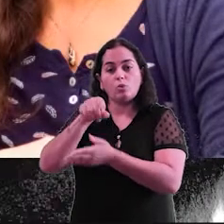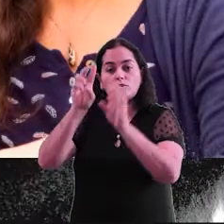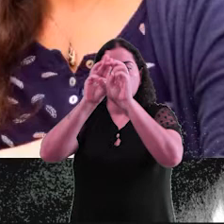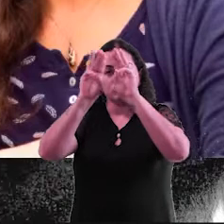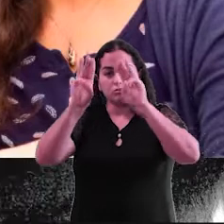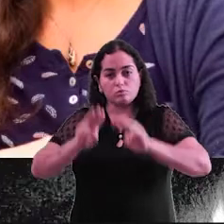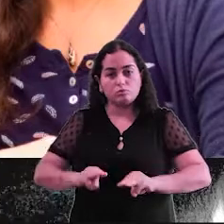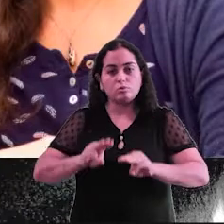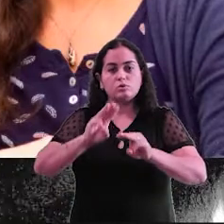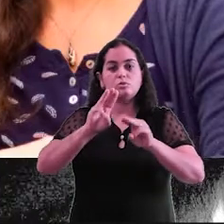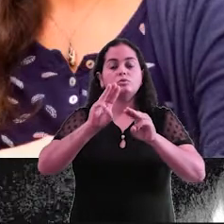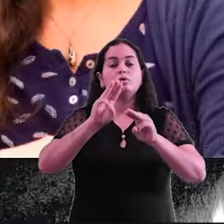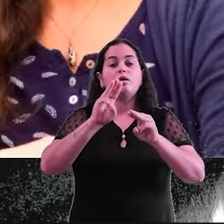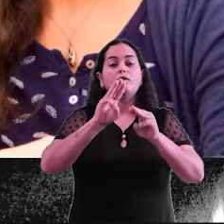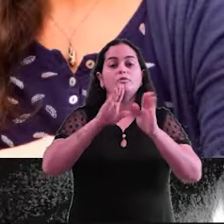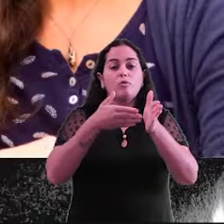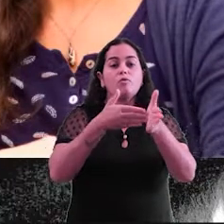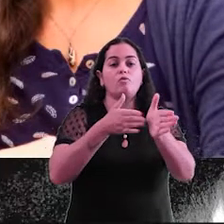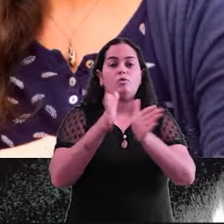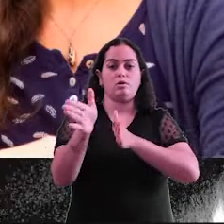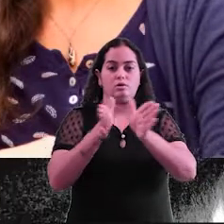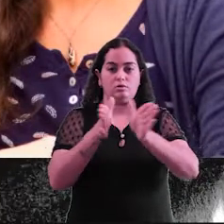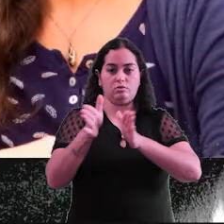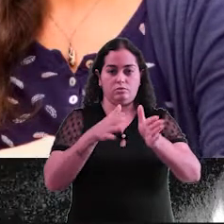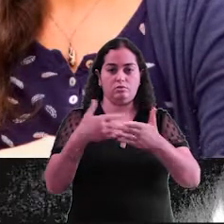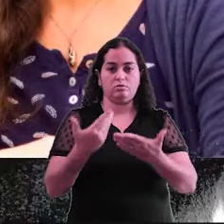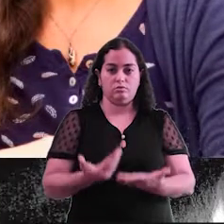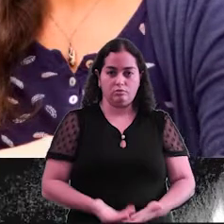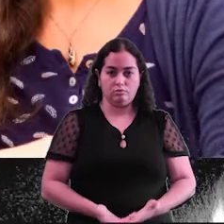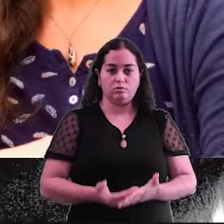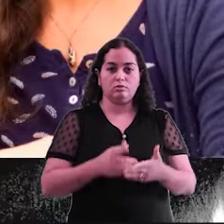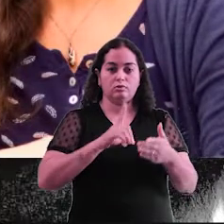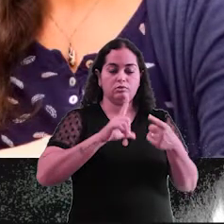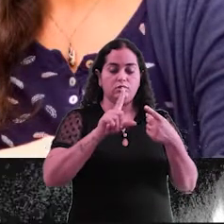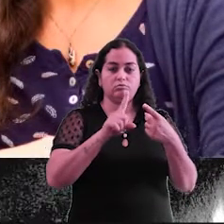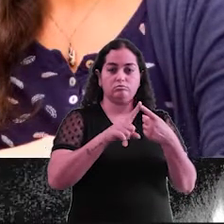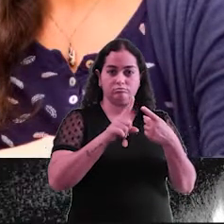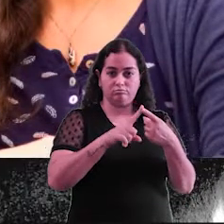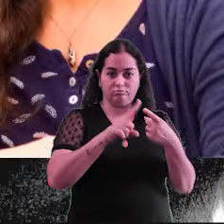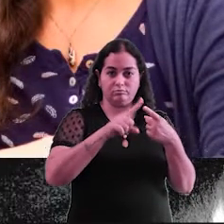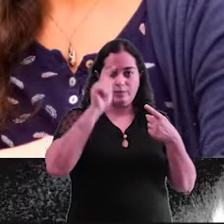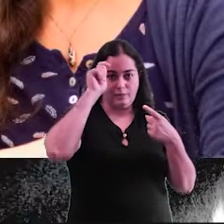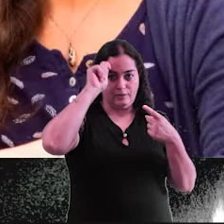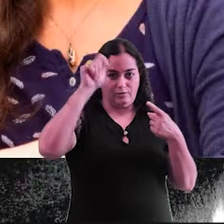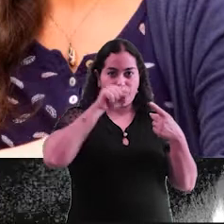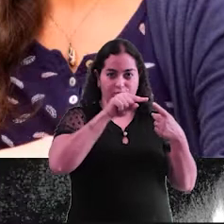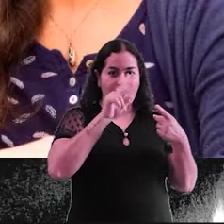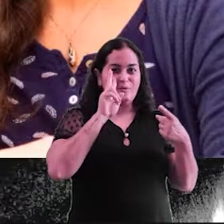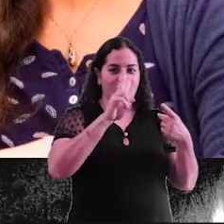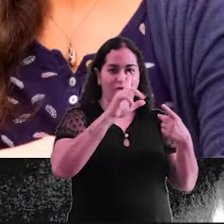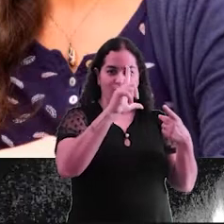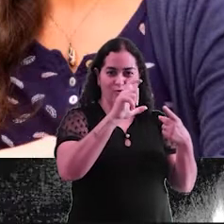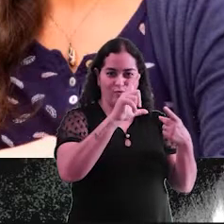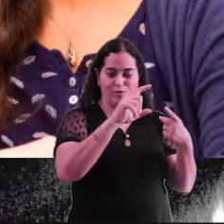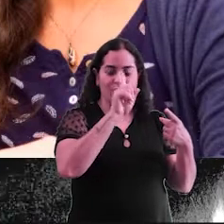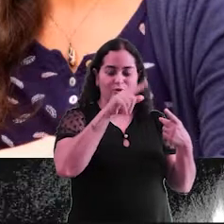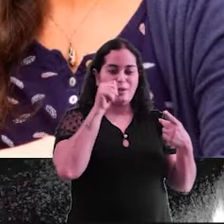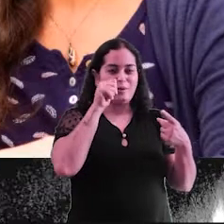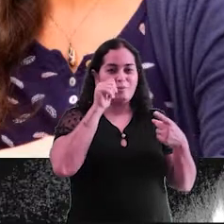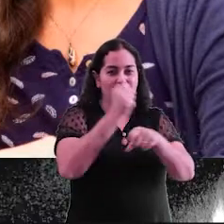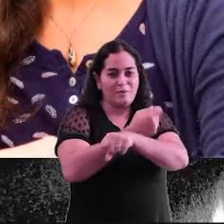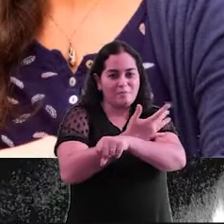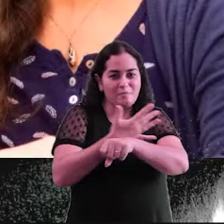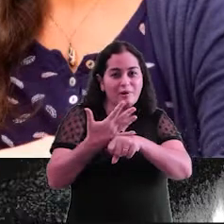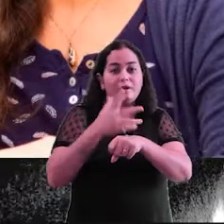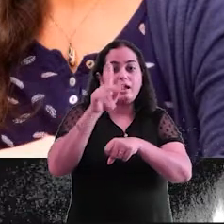dela, que é uma mulher branca, de olhos verdes, ela é professora da USP atualmente, e foi uma das primeiras teses, mestrado e seguido